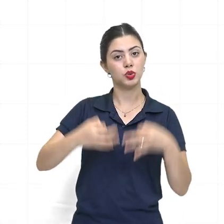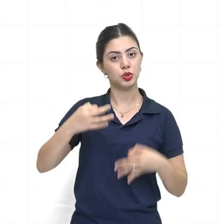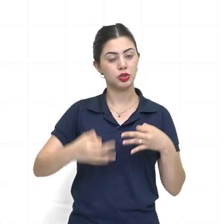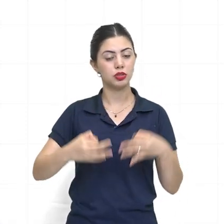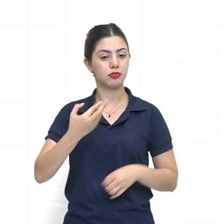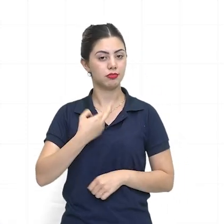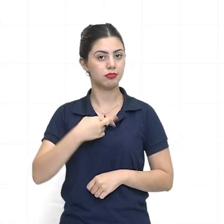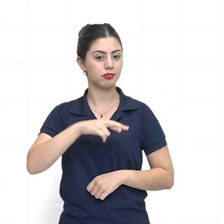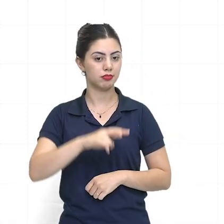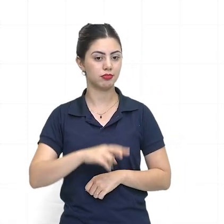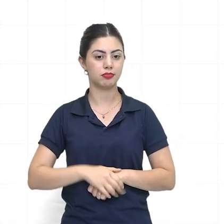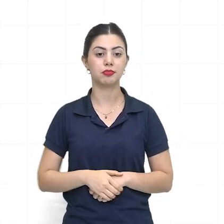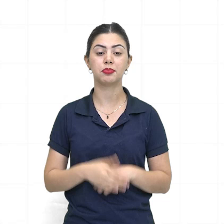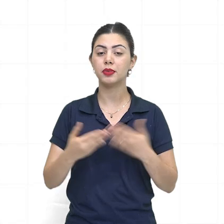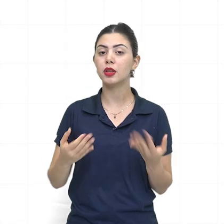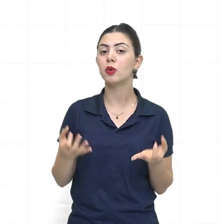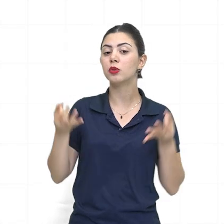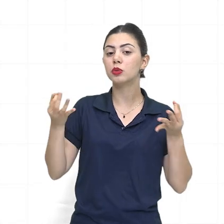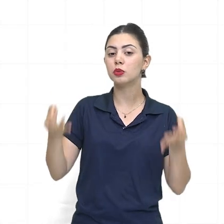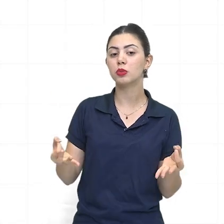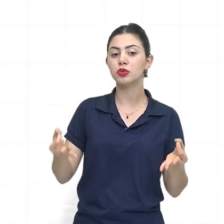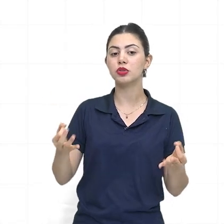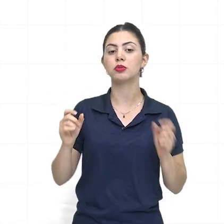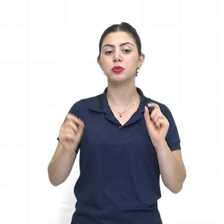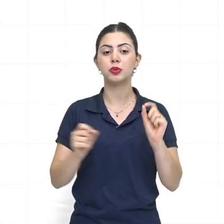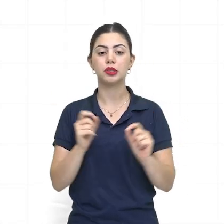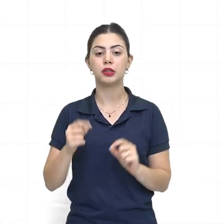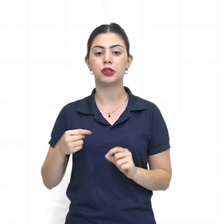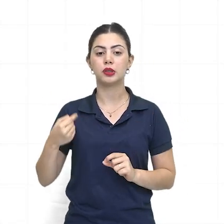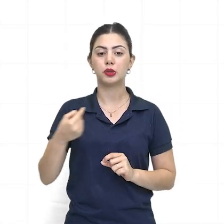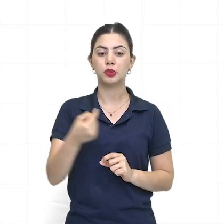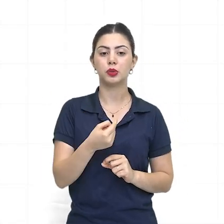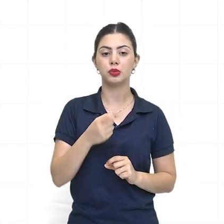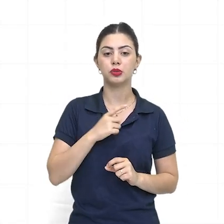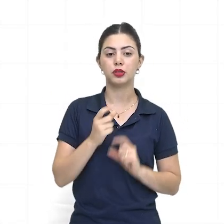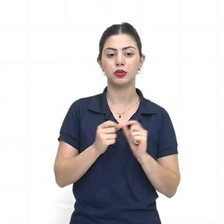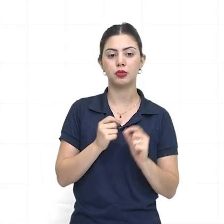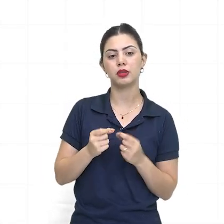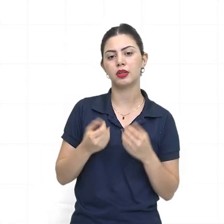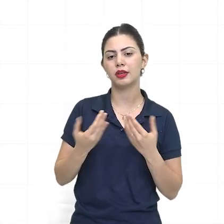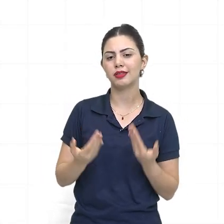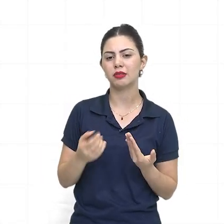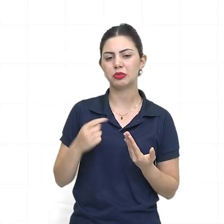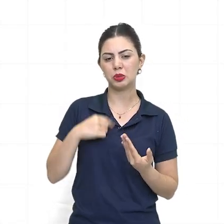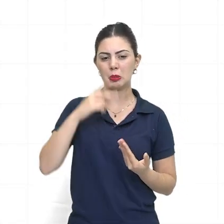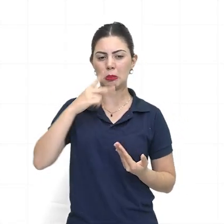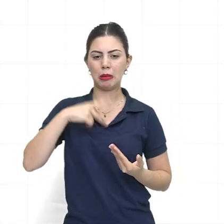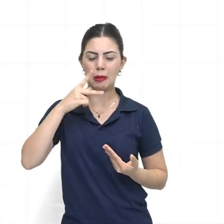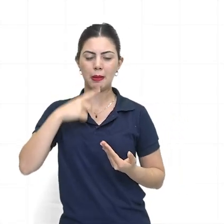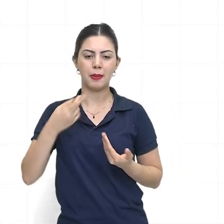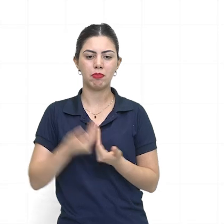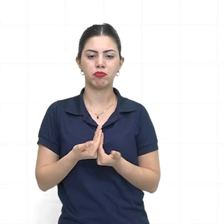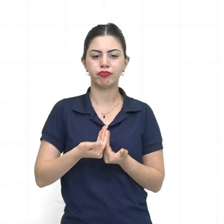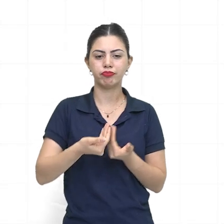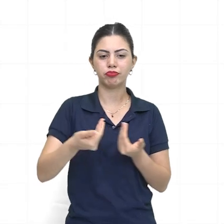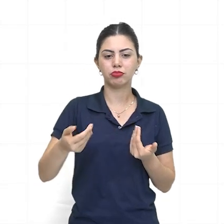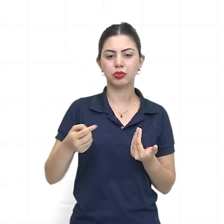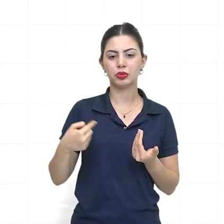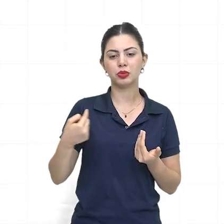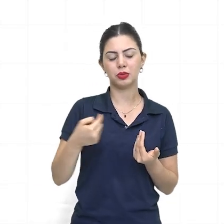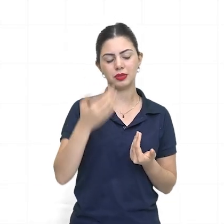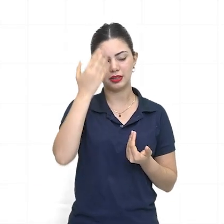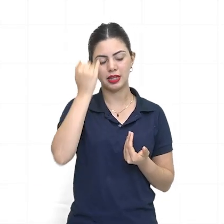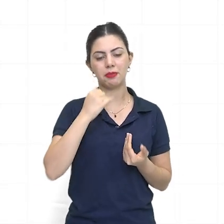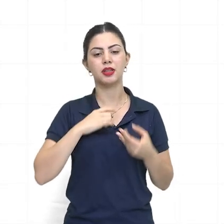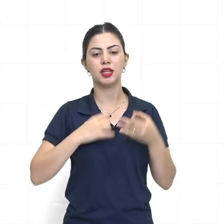religião. Para o budismo, quanto mais nos distanciarmos de nossos egocentrismos, com mais facilidade saberemos o que